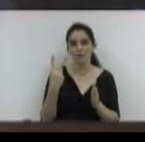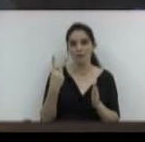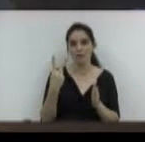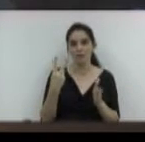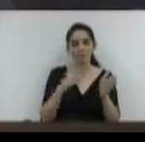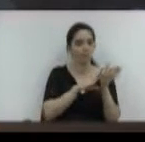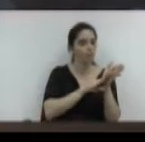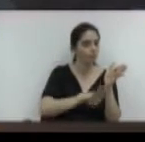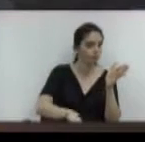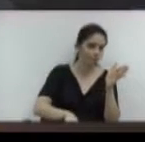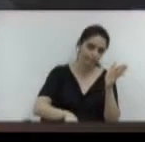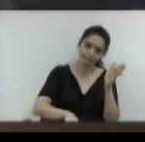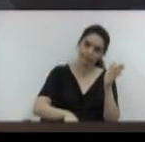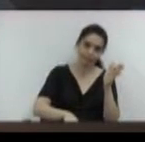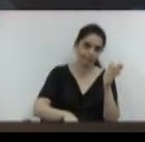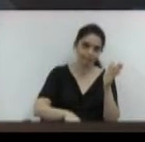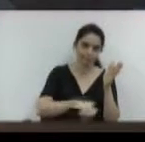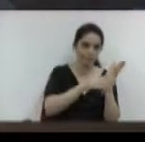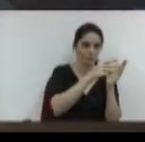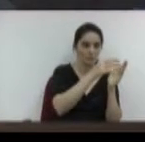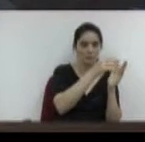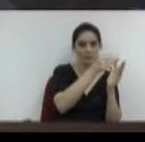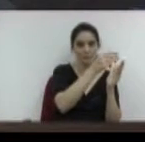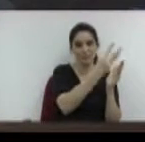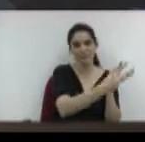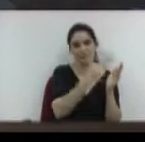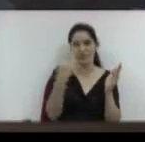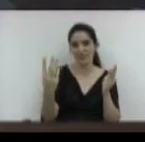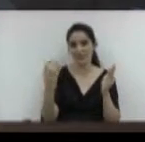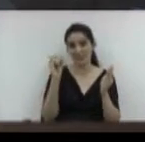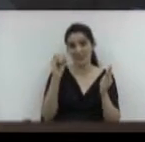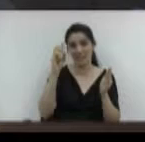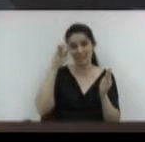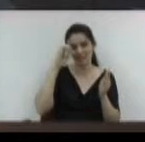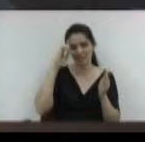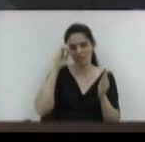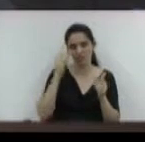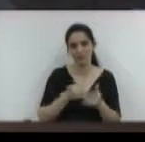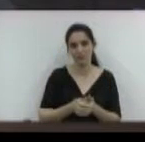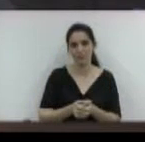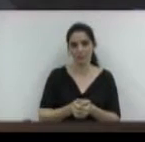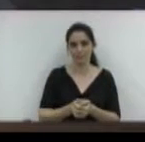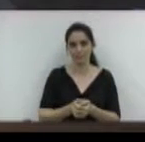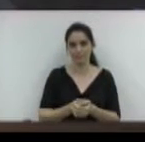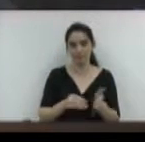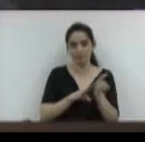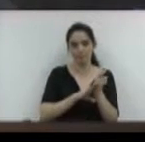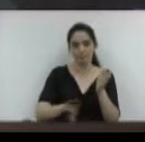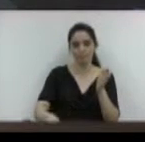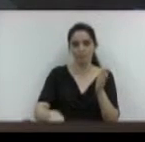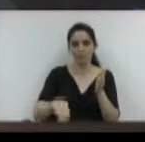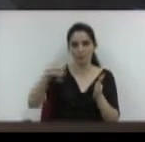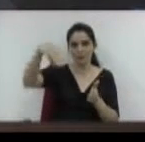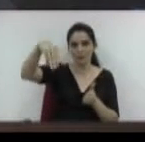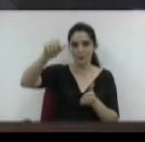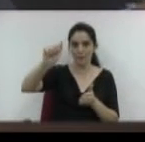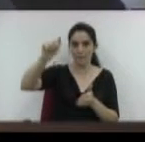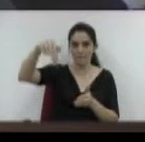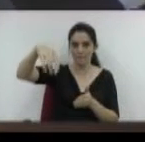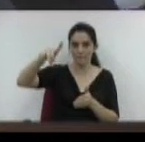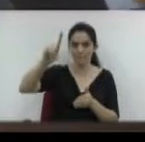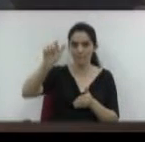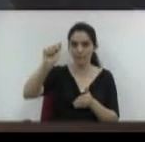do exercício do mandato não excedente a 30 dias. Terceiro, perda do mandato.